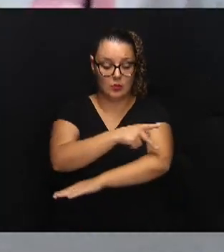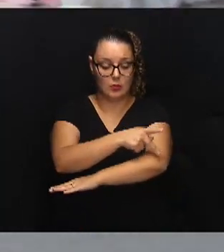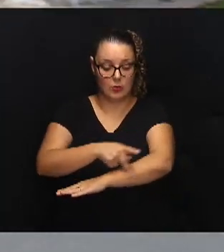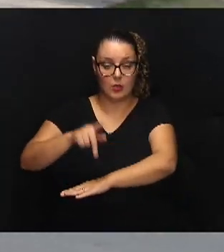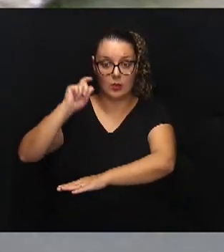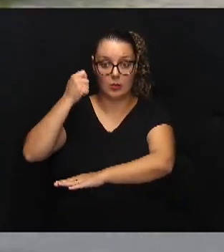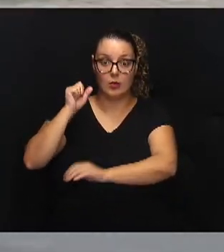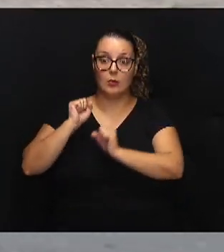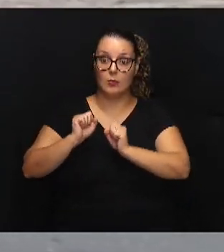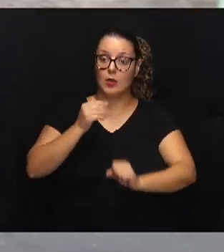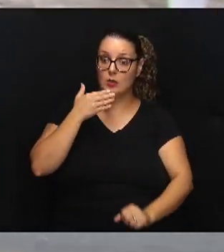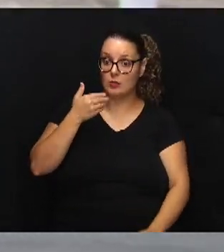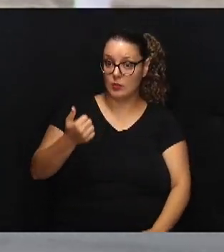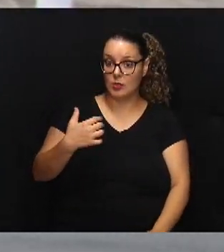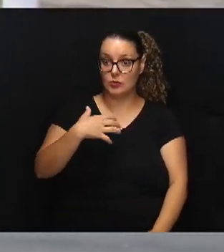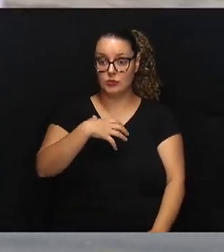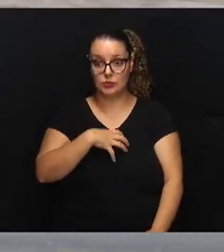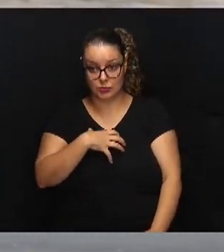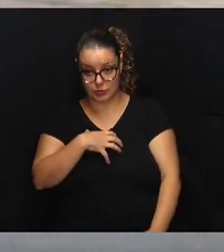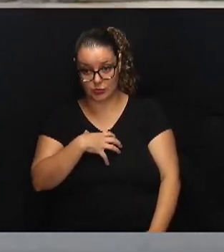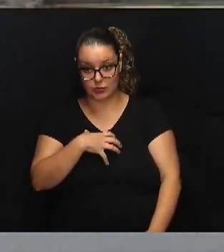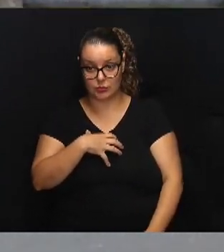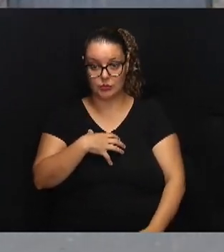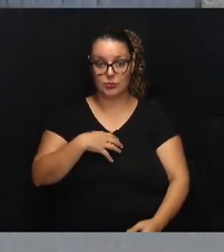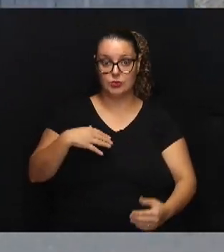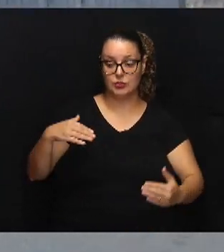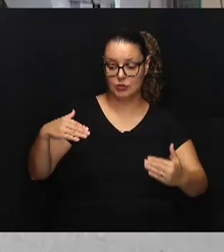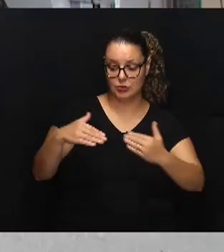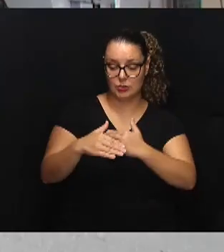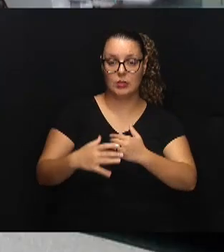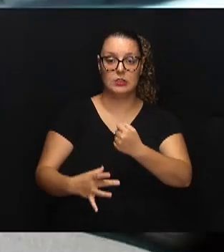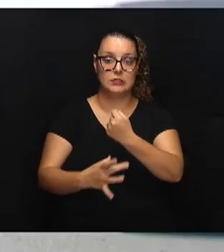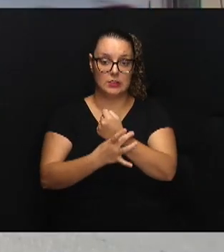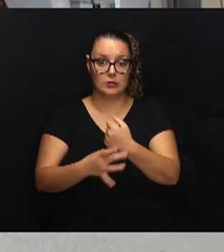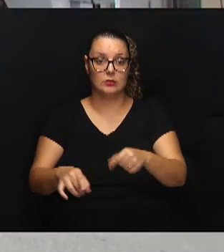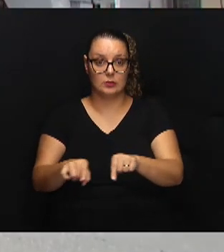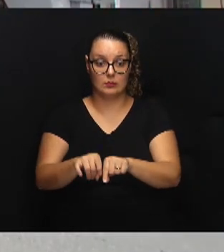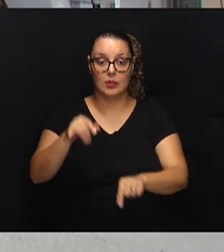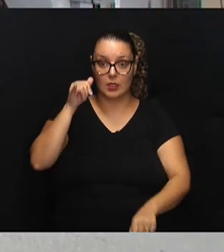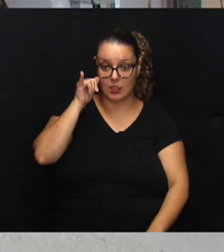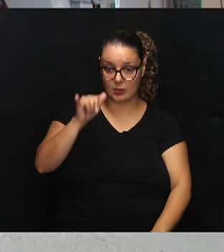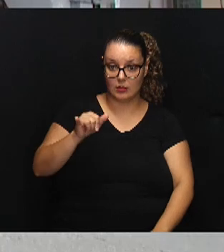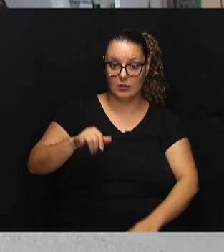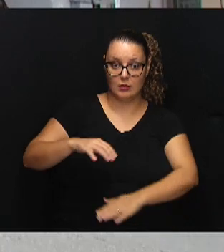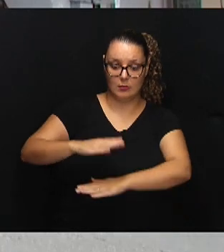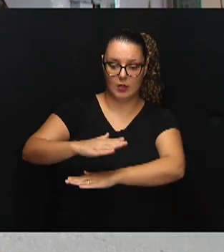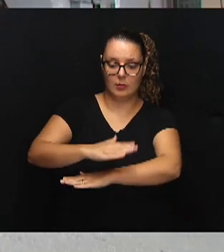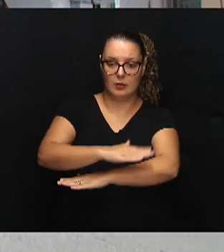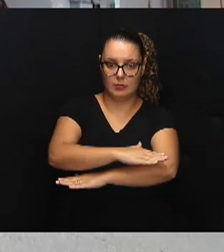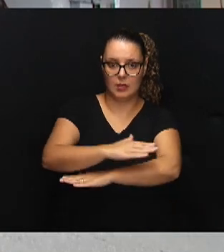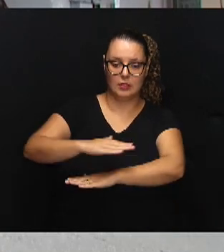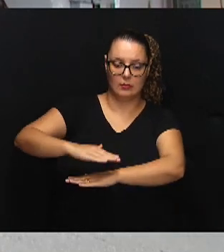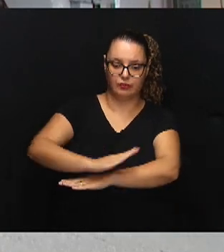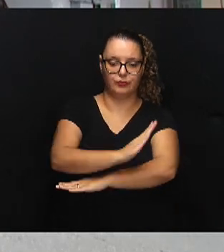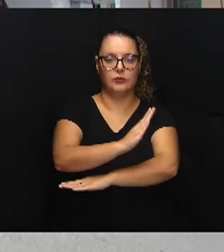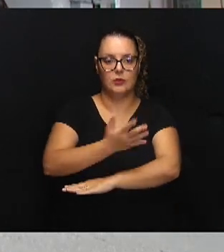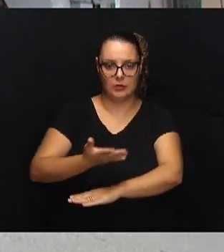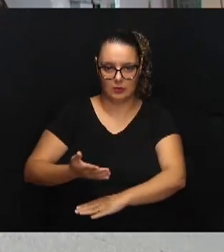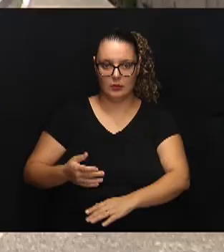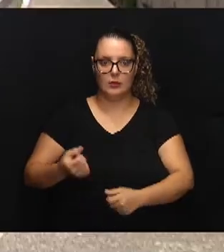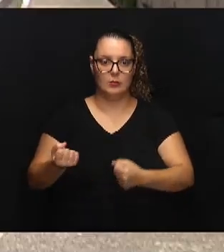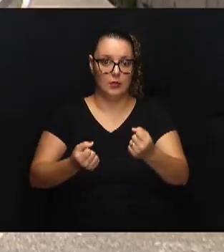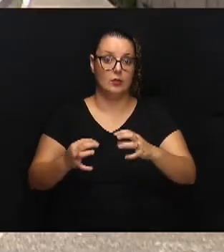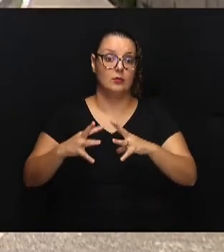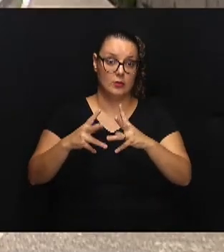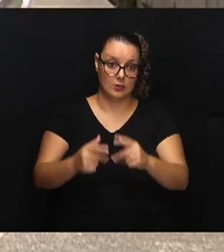pode melhorar as condições de tráfego e de segurança, evitando trepidação e derrapagem para veículos em